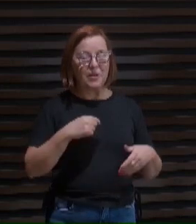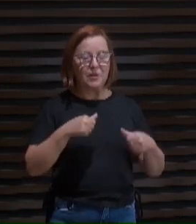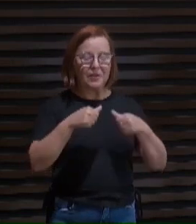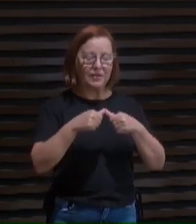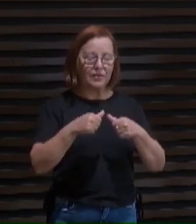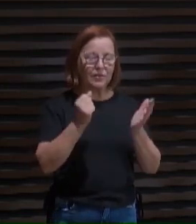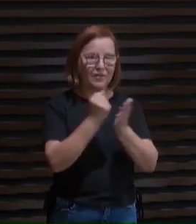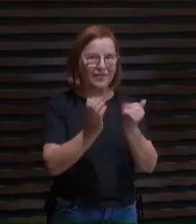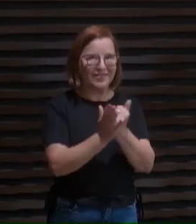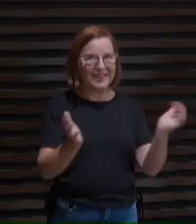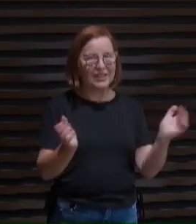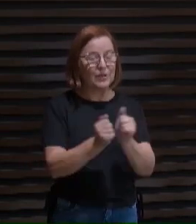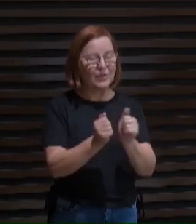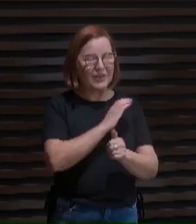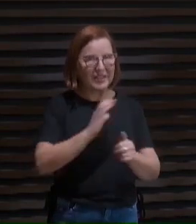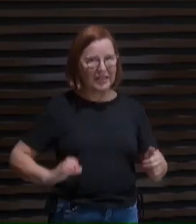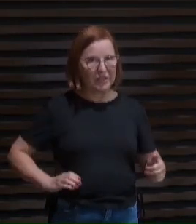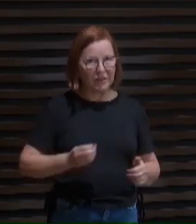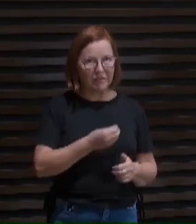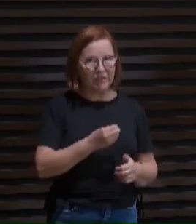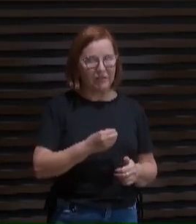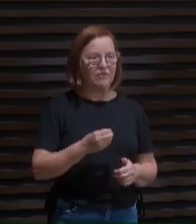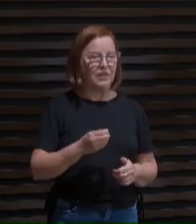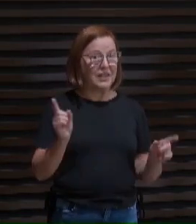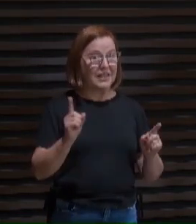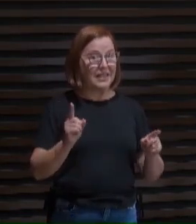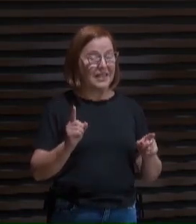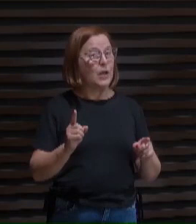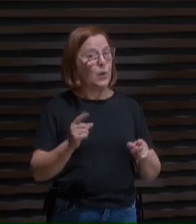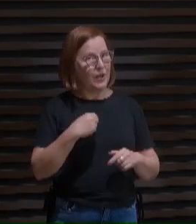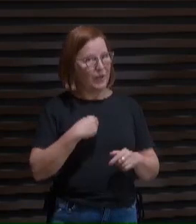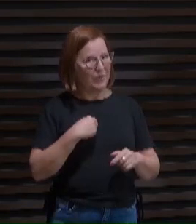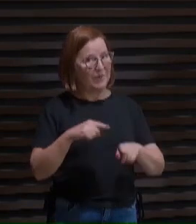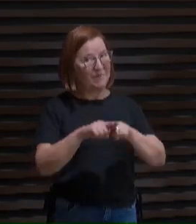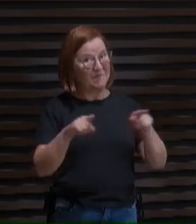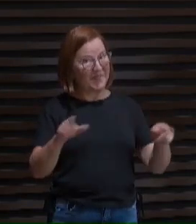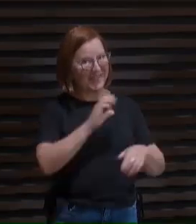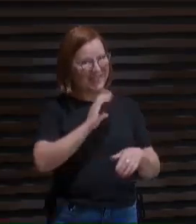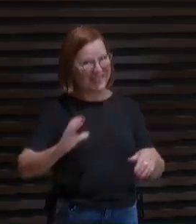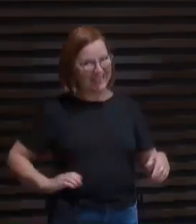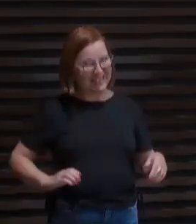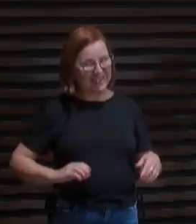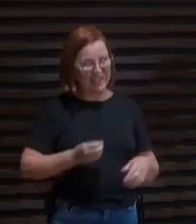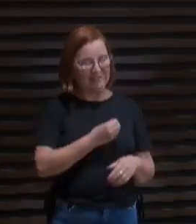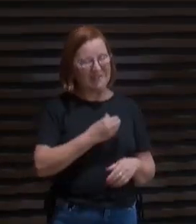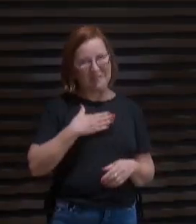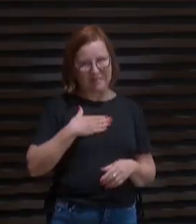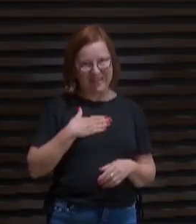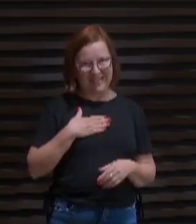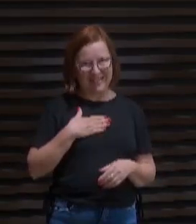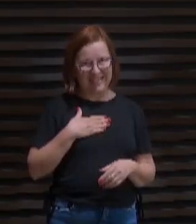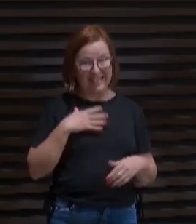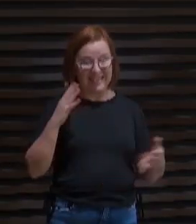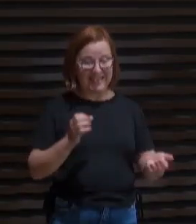Cristo e vivo não mais eu, mas Cristo vive em mim. O que é salvação? É Cristo vivendo em mim, é Cristo vivendo em